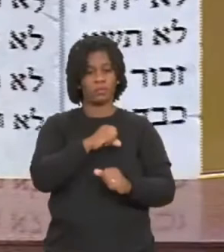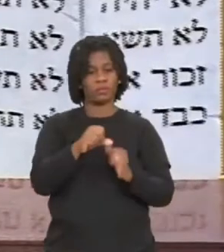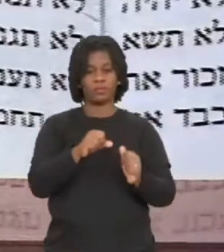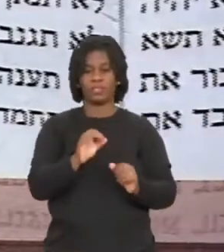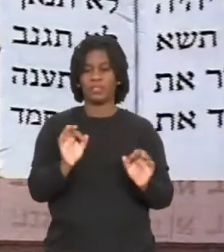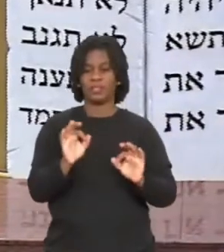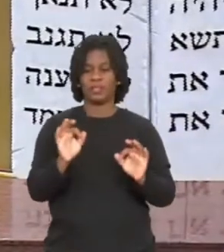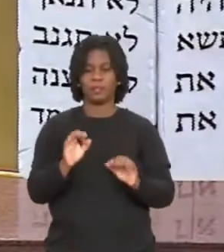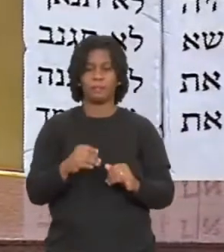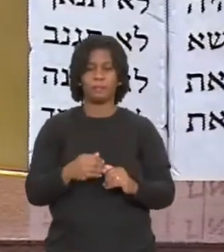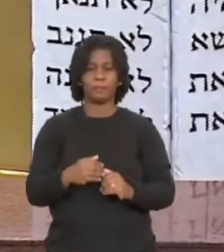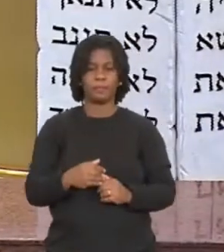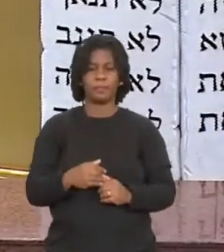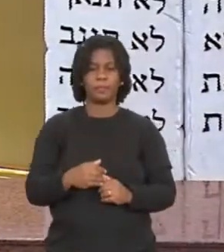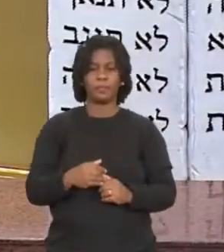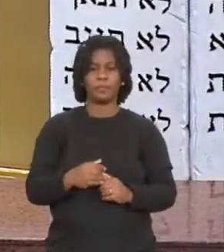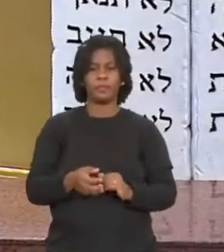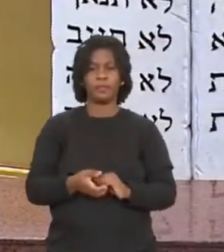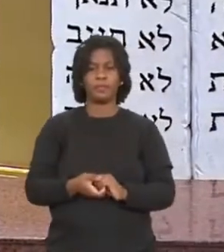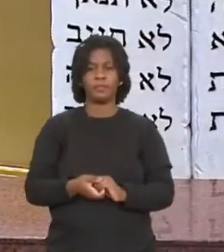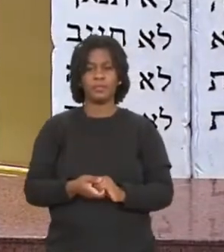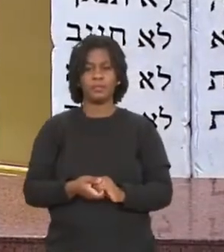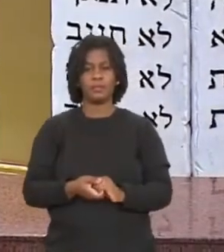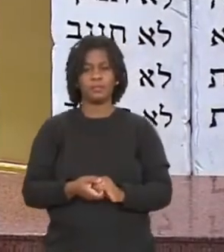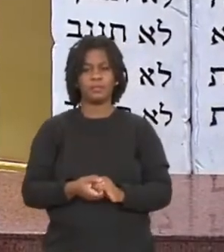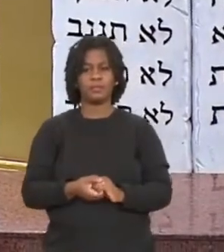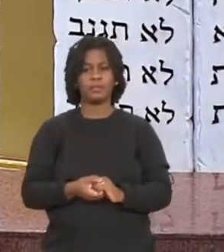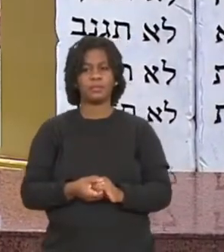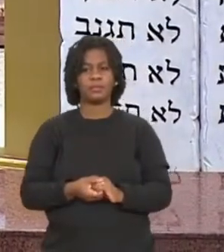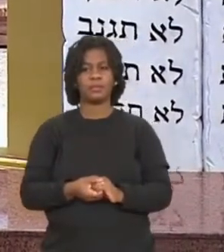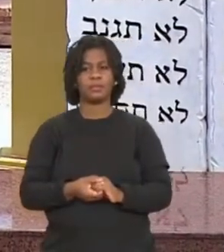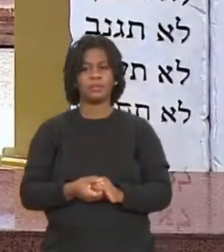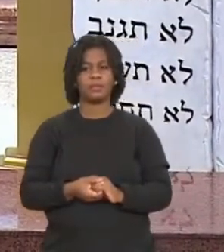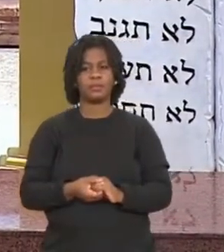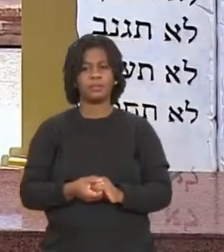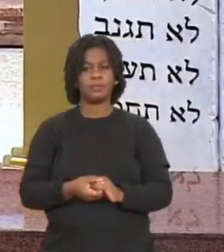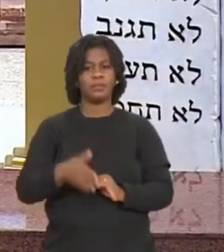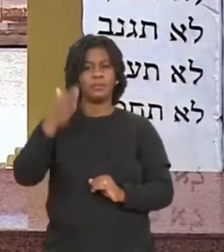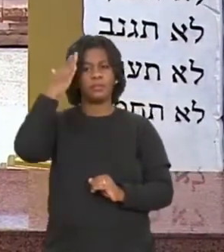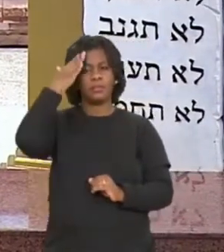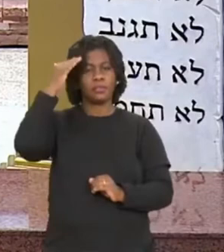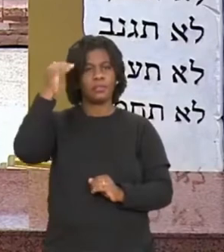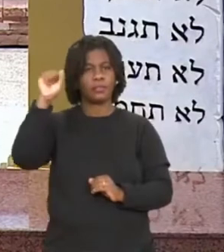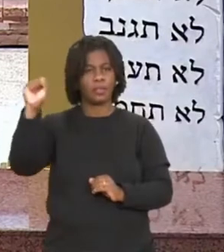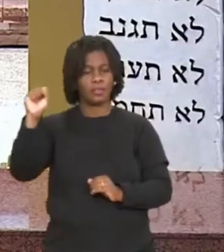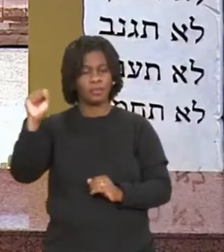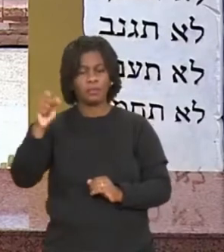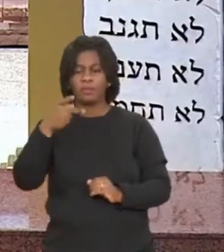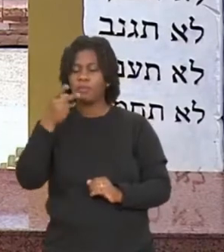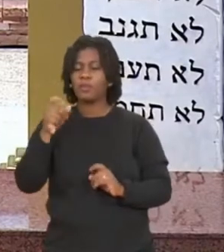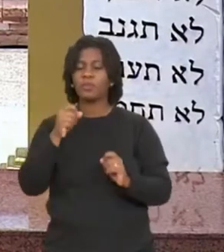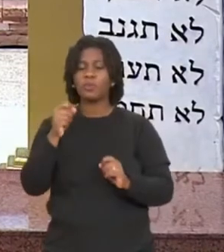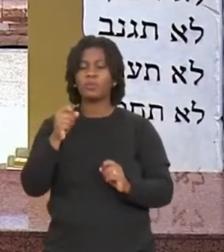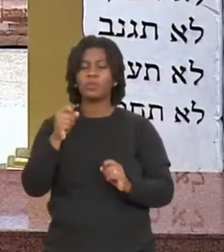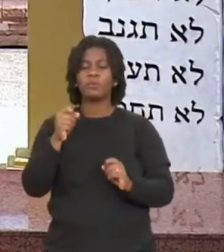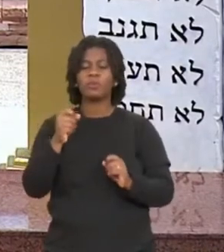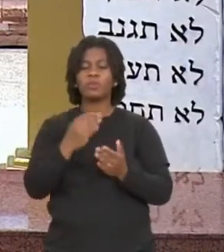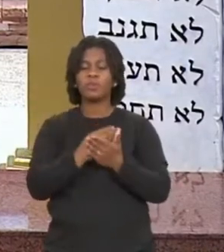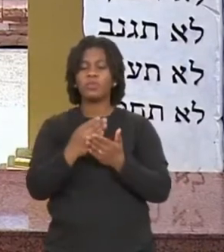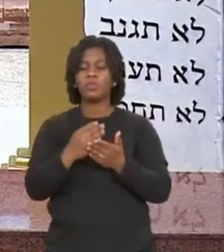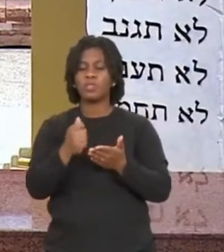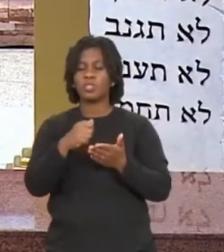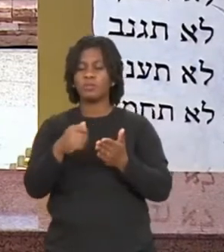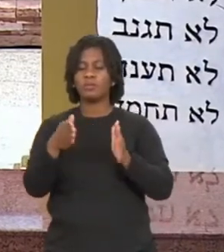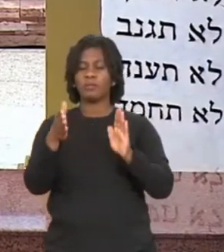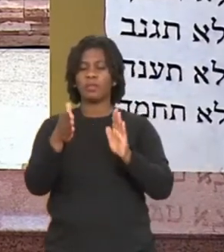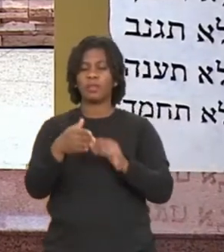Salomão começou Provérbios falando que o princípio do saber é o temor é o princípio da sabedoria. E ele